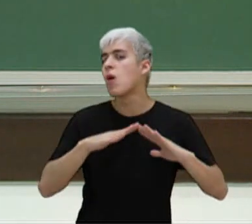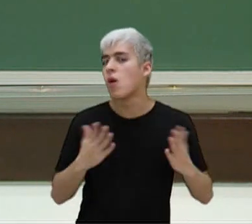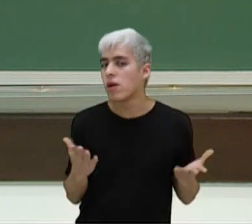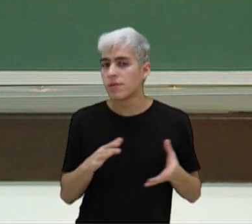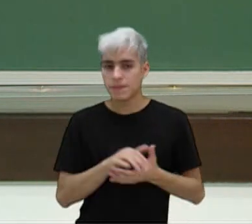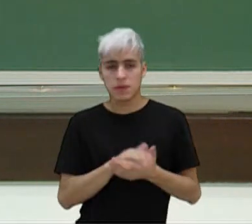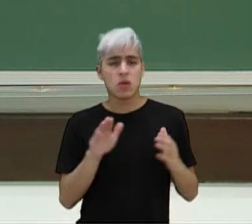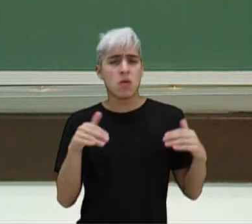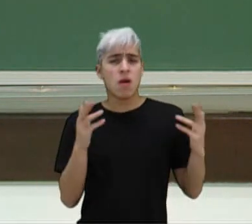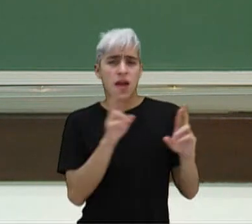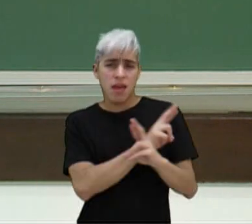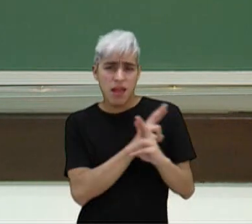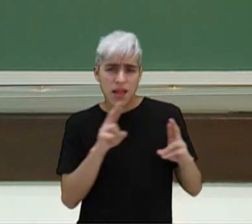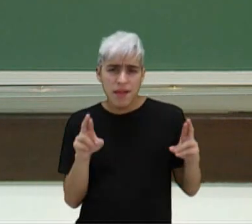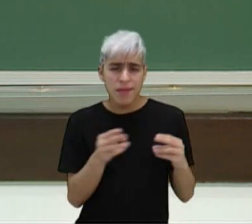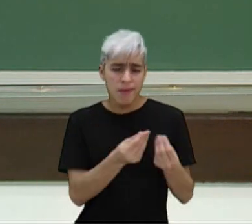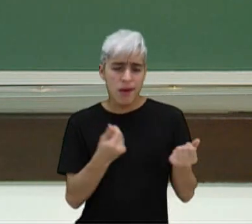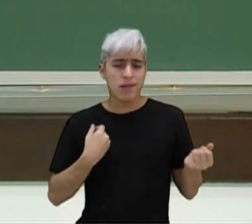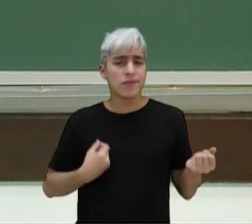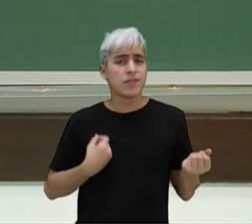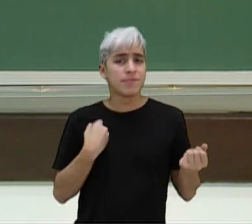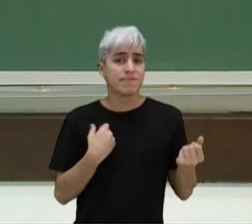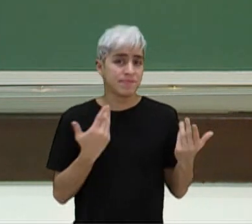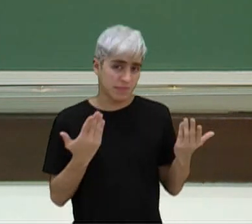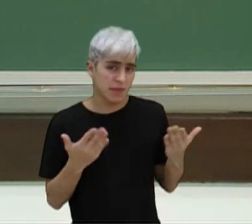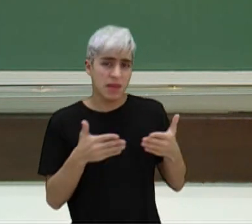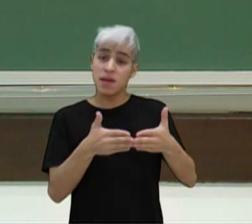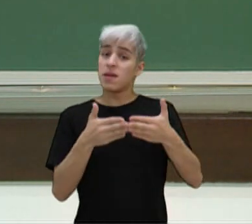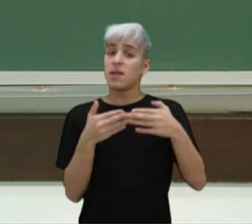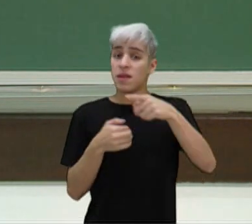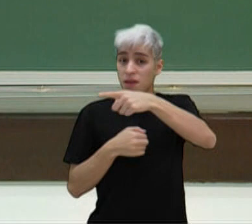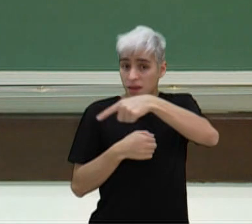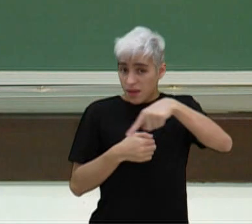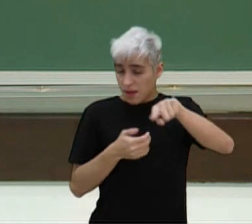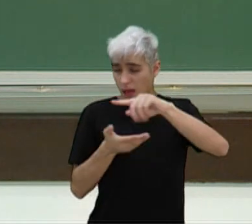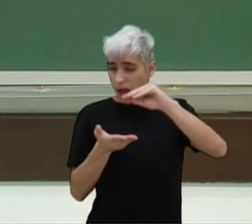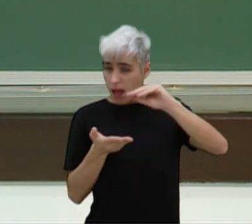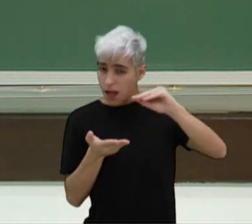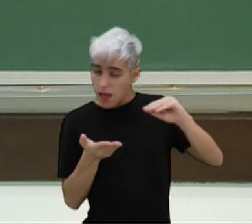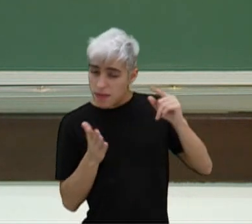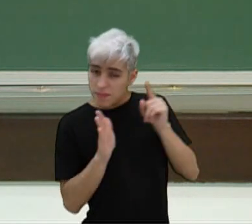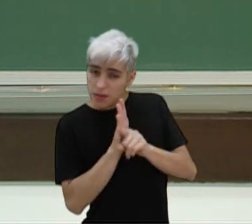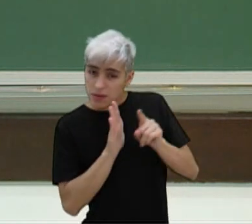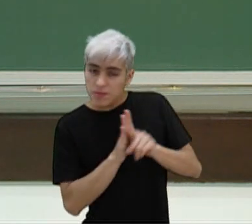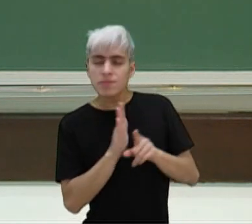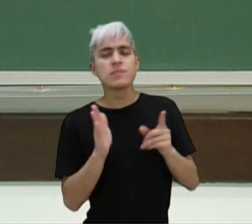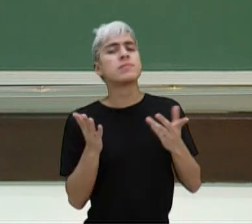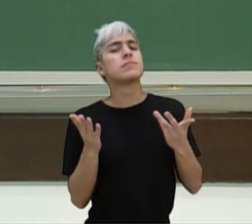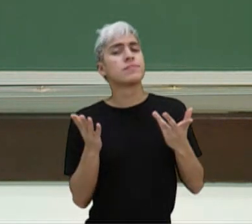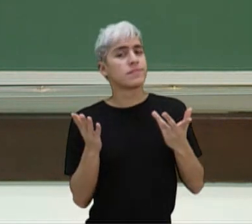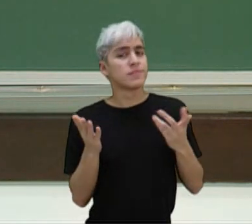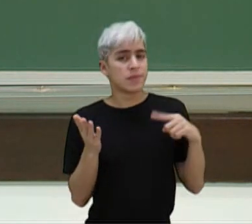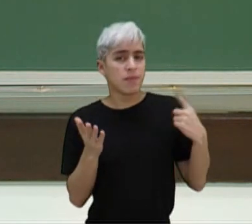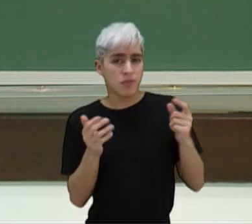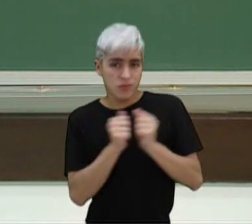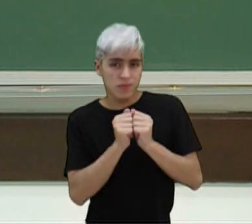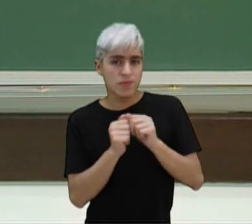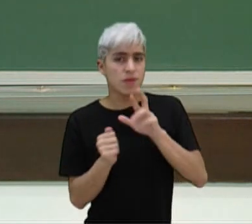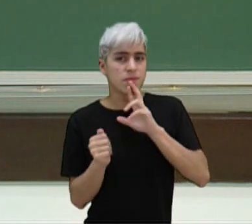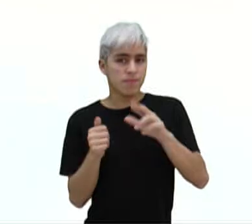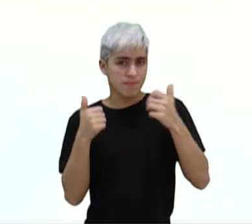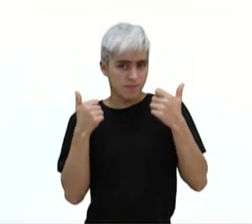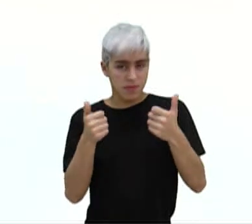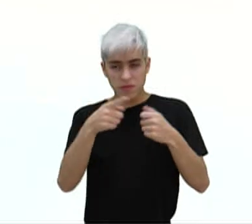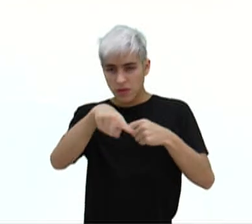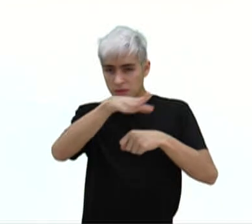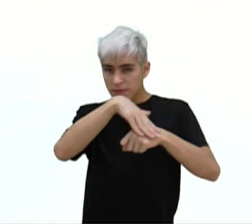qual a relação dele com a qualidade de vida. Então eu peço que você anote as perguntas para que a gente possa responder. Você tem um tempo